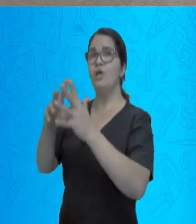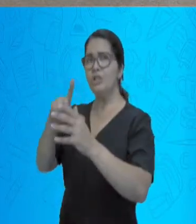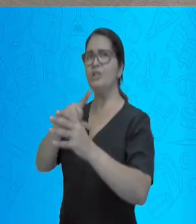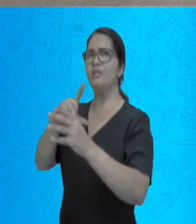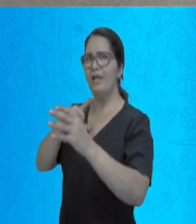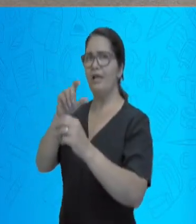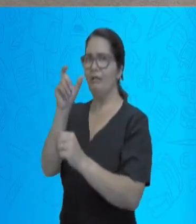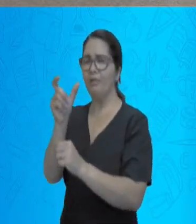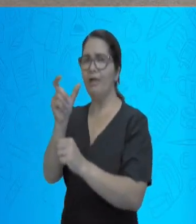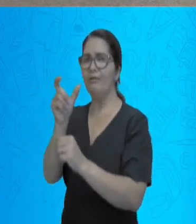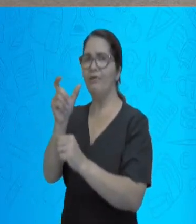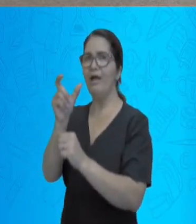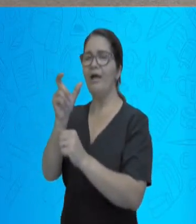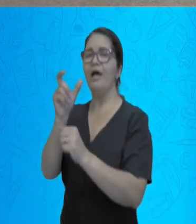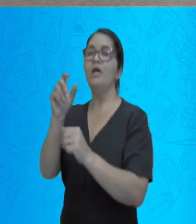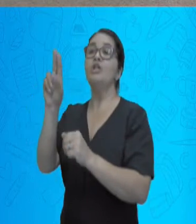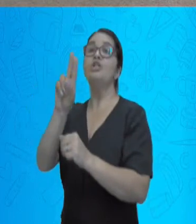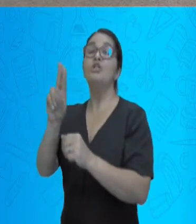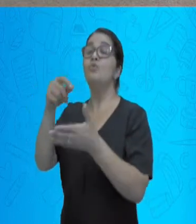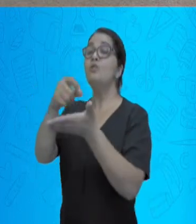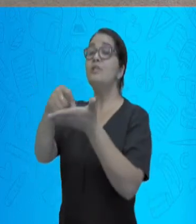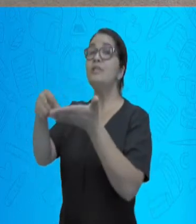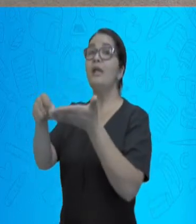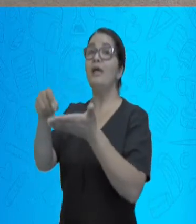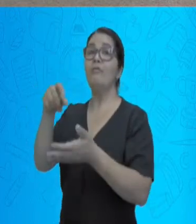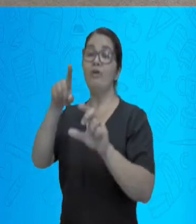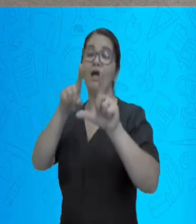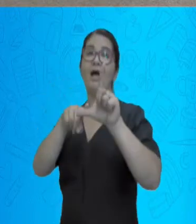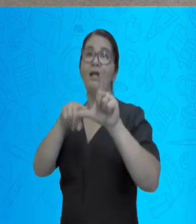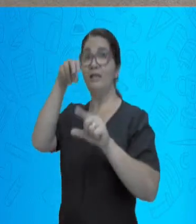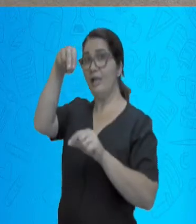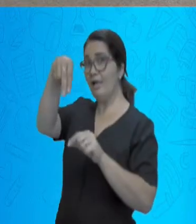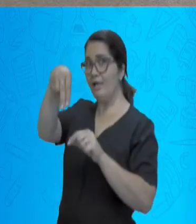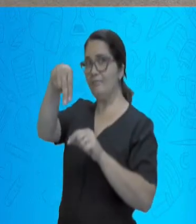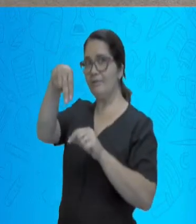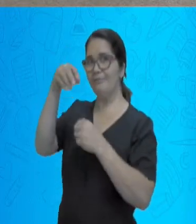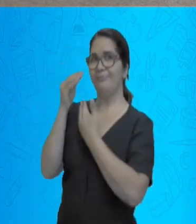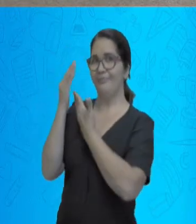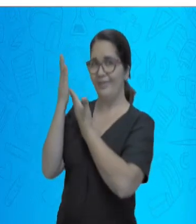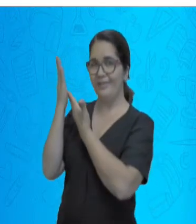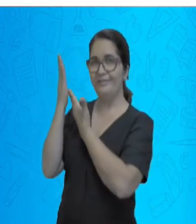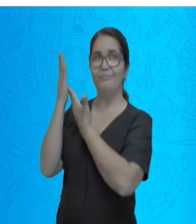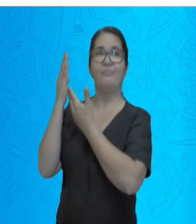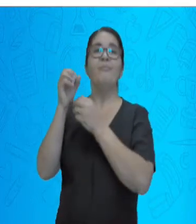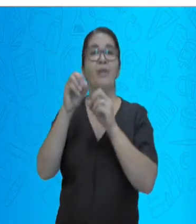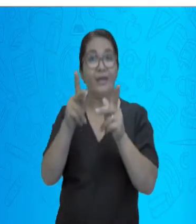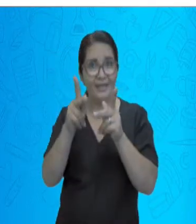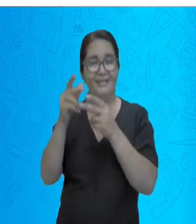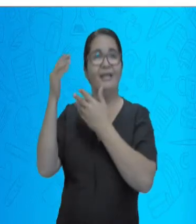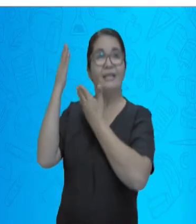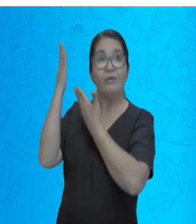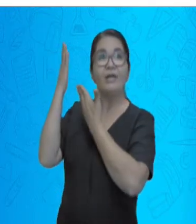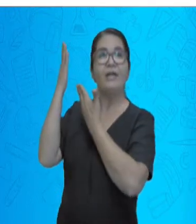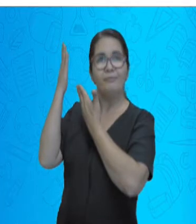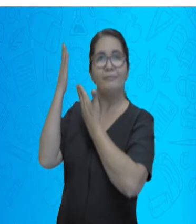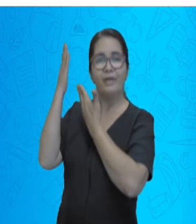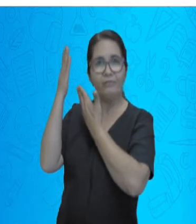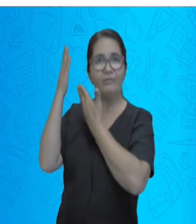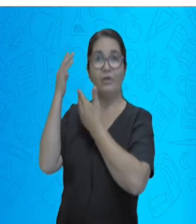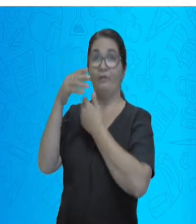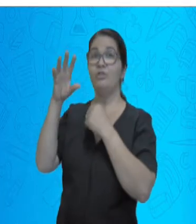lá. Então, olha aí, eu botei bem grande para todo mundo gravar. Letra M, sempre antes de